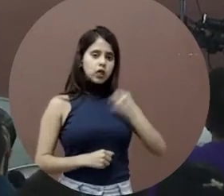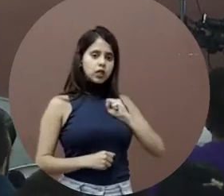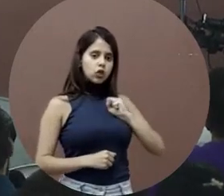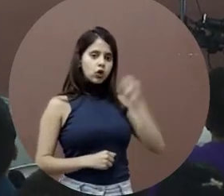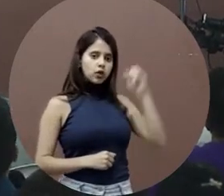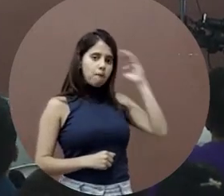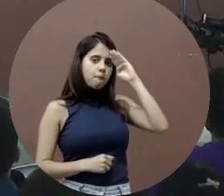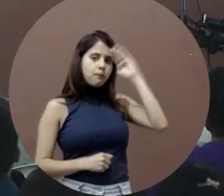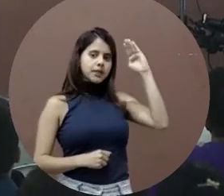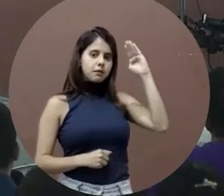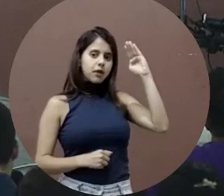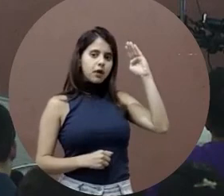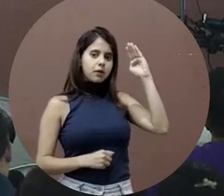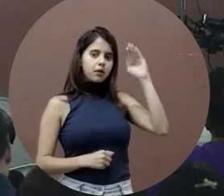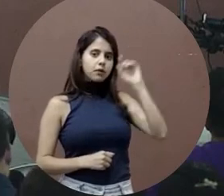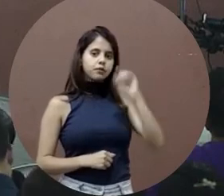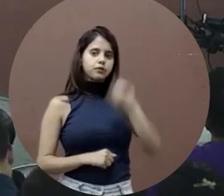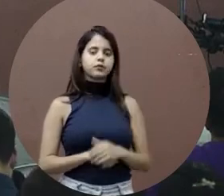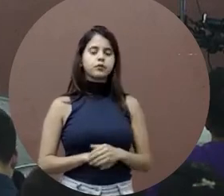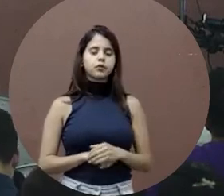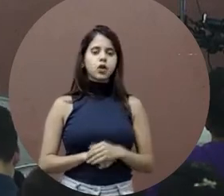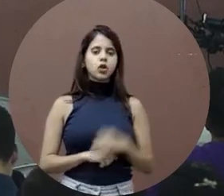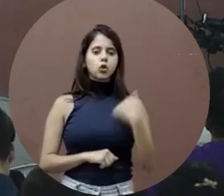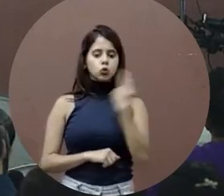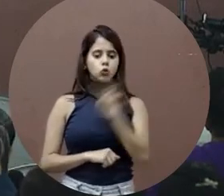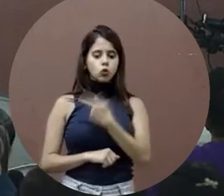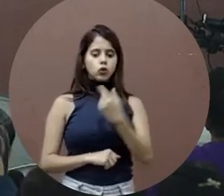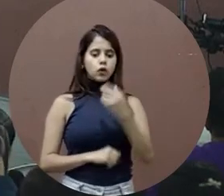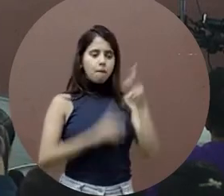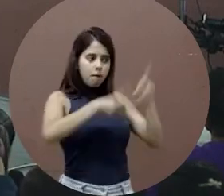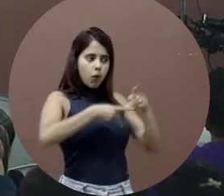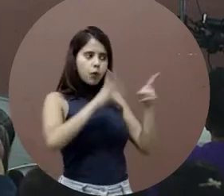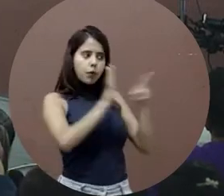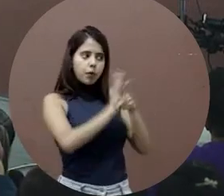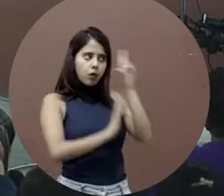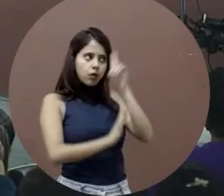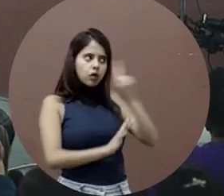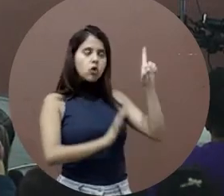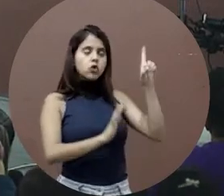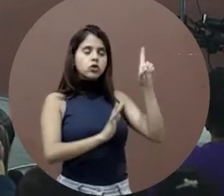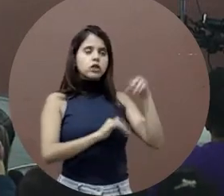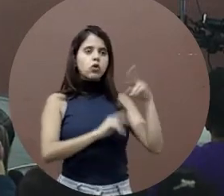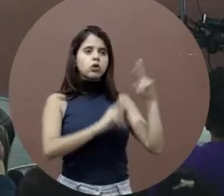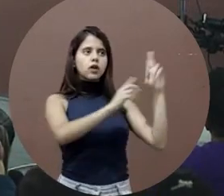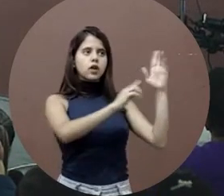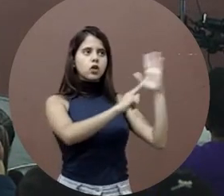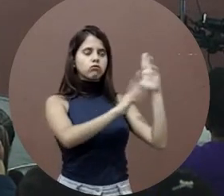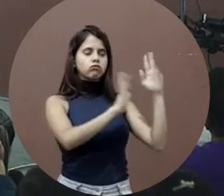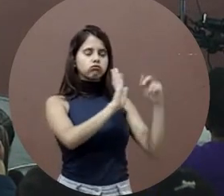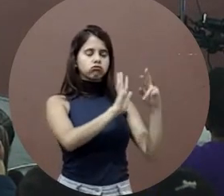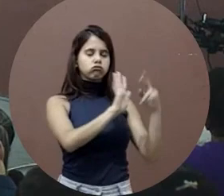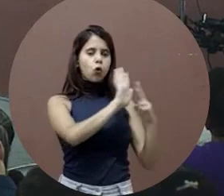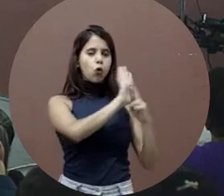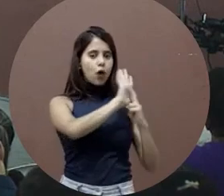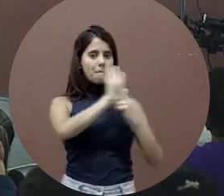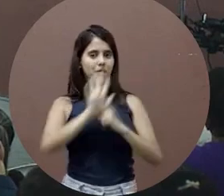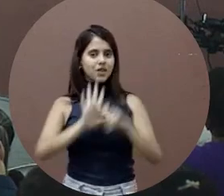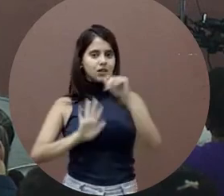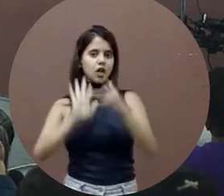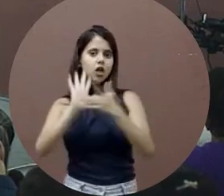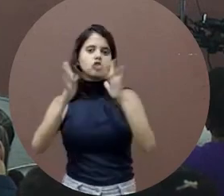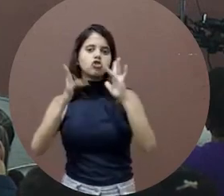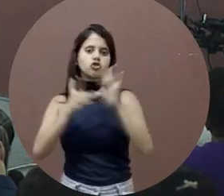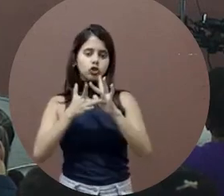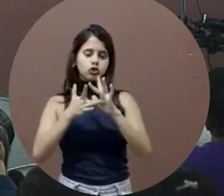Deus. Como povo de Deus, temos então a pessoa de Jesus Cristo como esse sumo sacerdote que